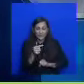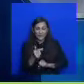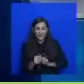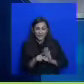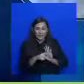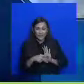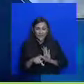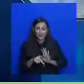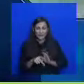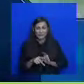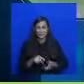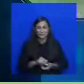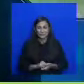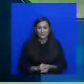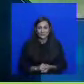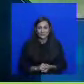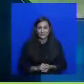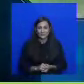7.